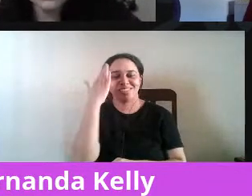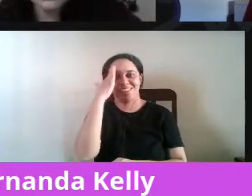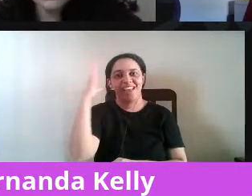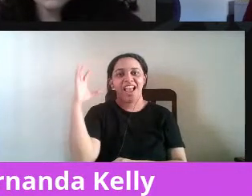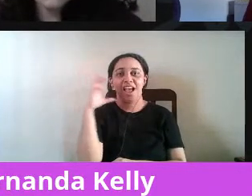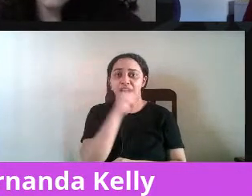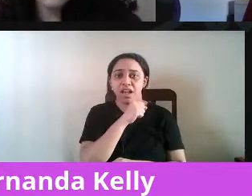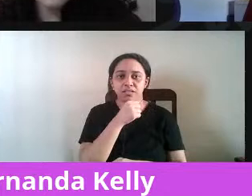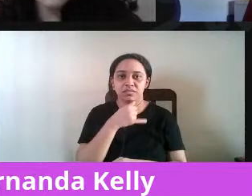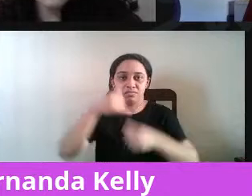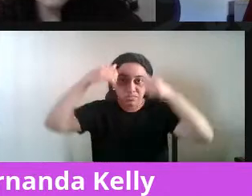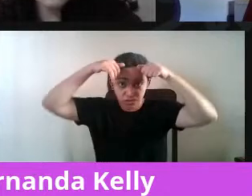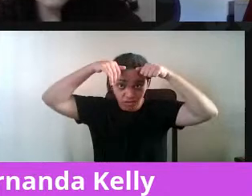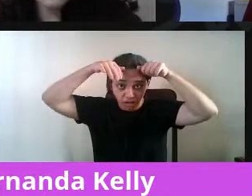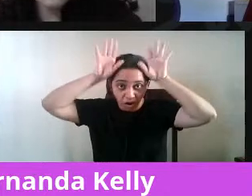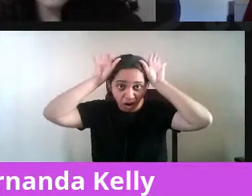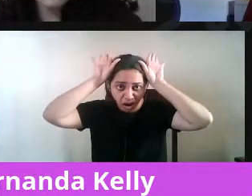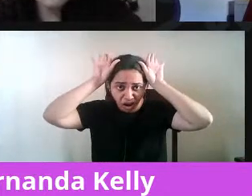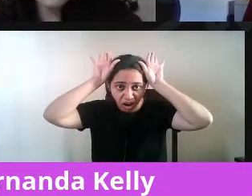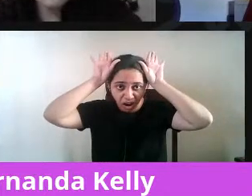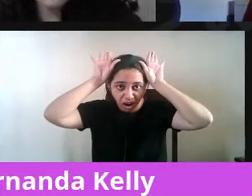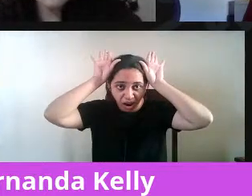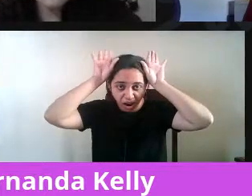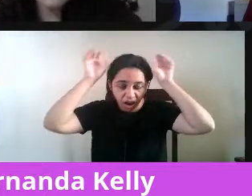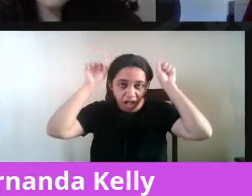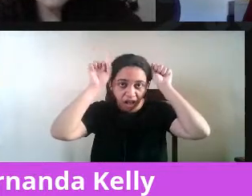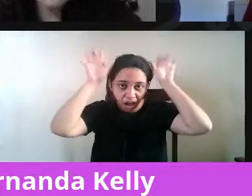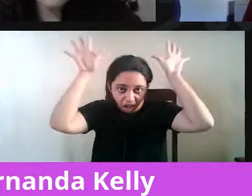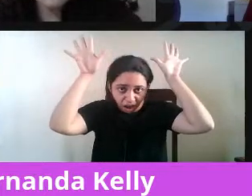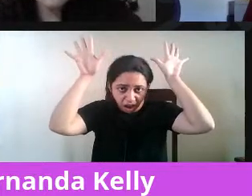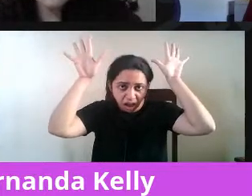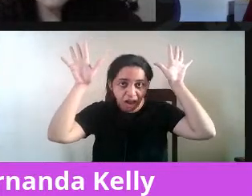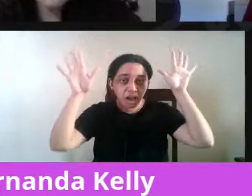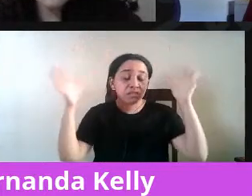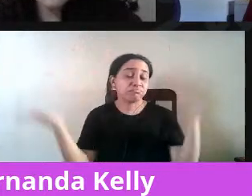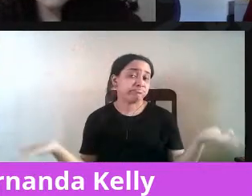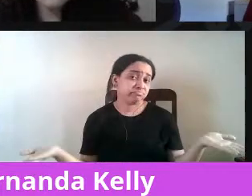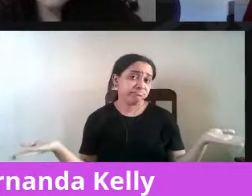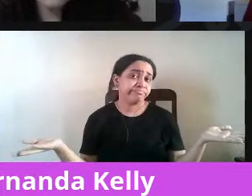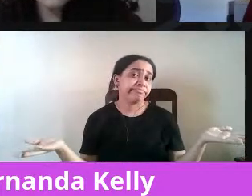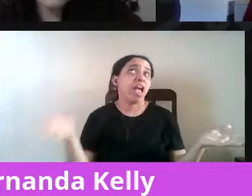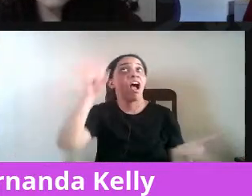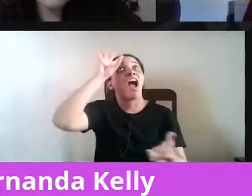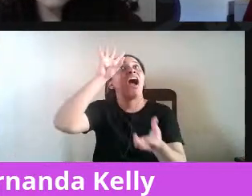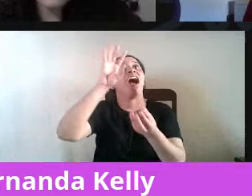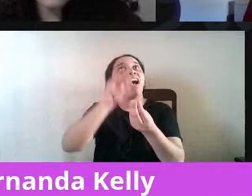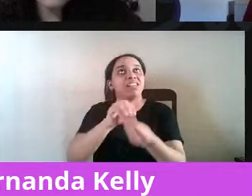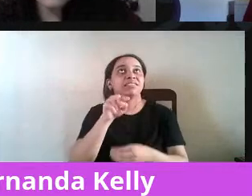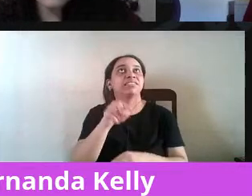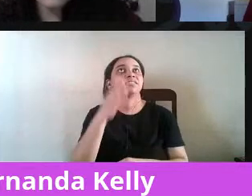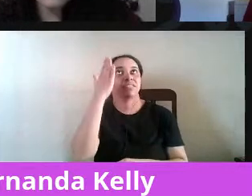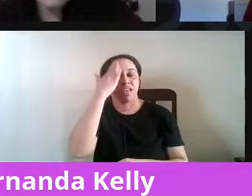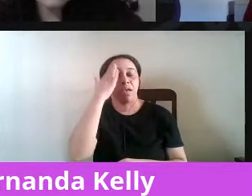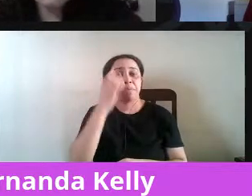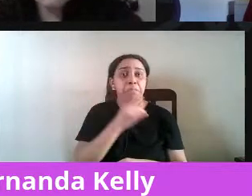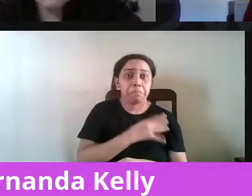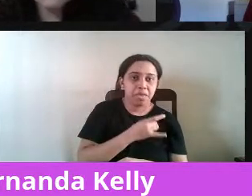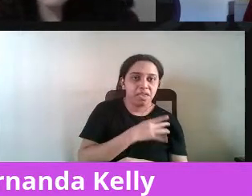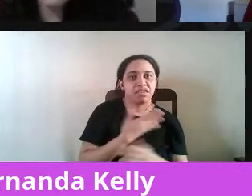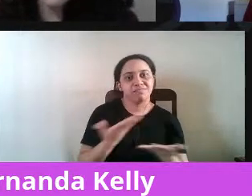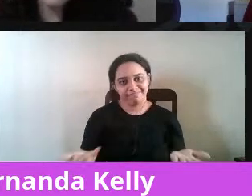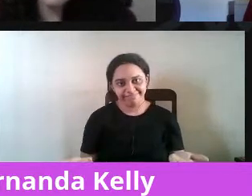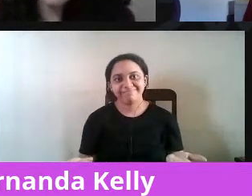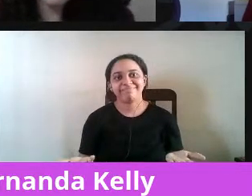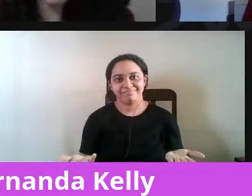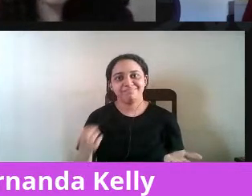com o cabelo em pé. O que é que tem a ver? Eu estar com meus cabelos em pé. Não, o cabelo em pé porque eu estou com medo. Se acontecer alguma coisa, estou com os cabelos em pé.